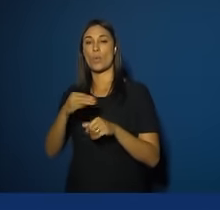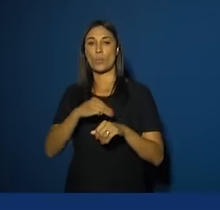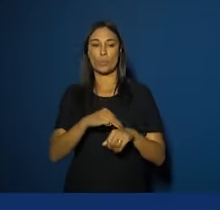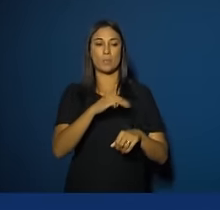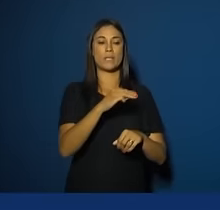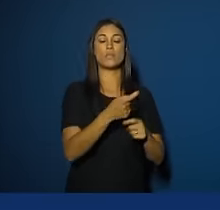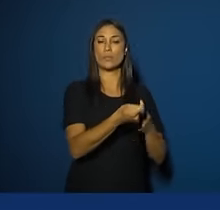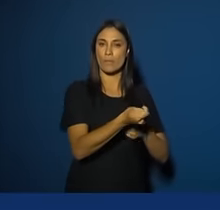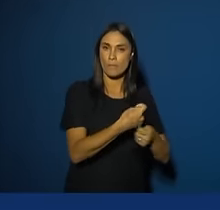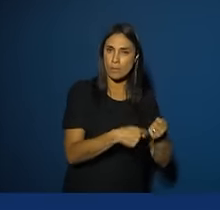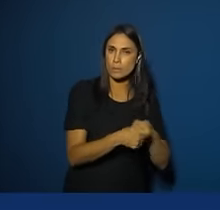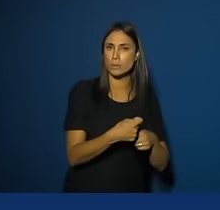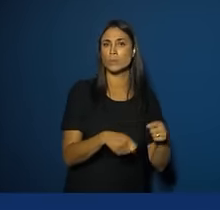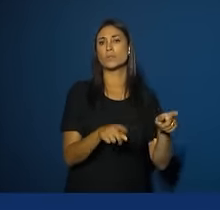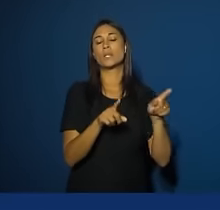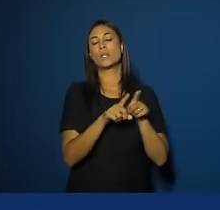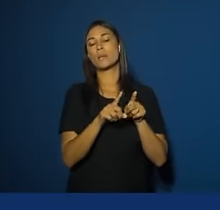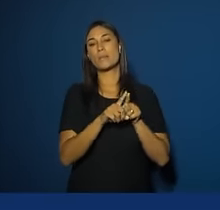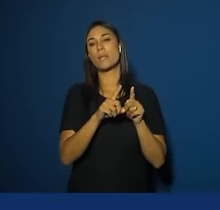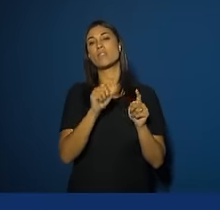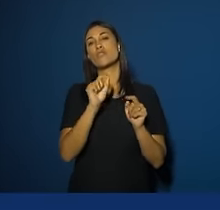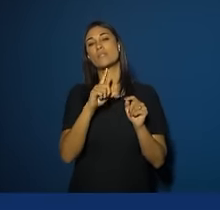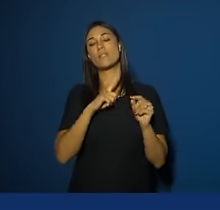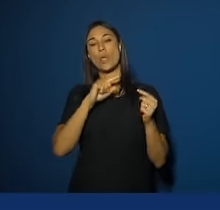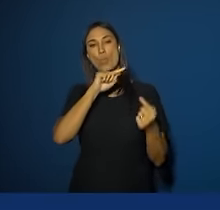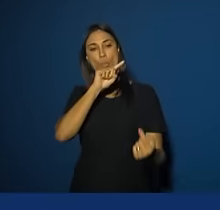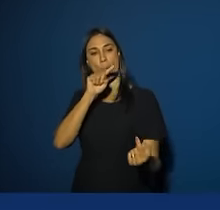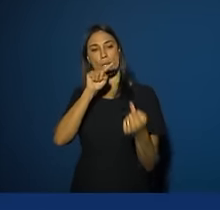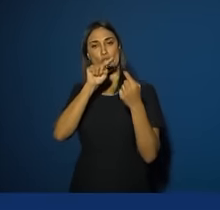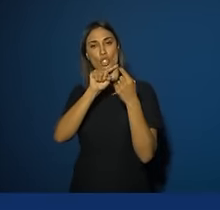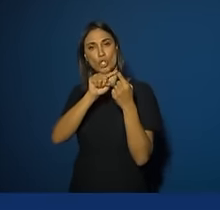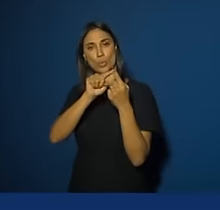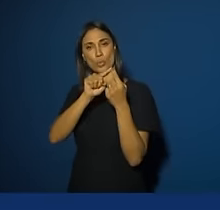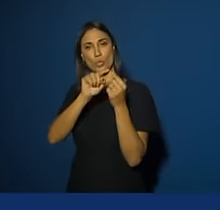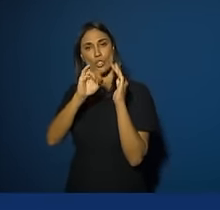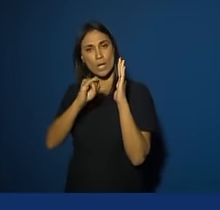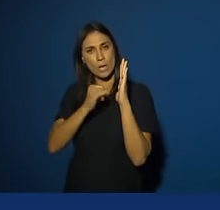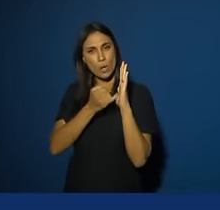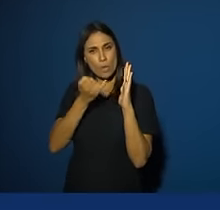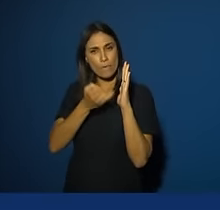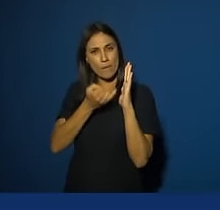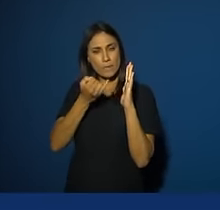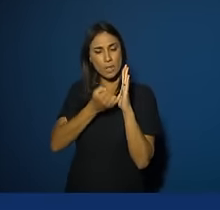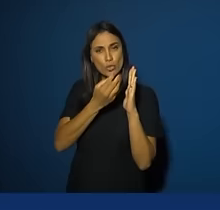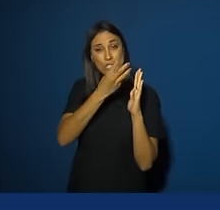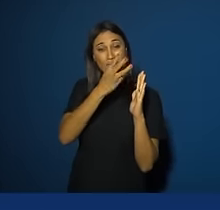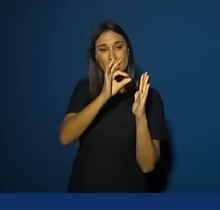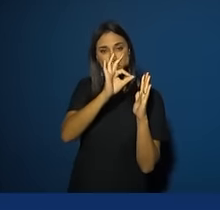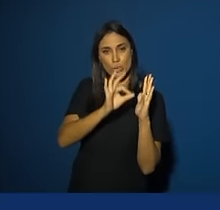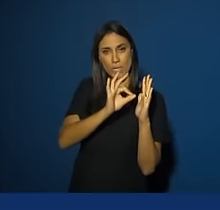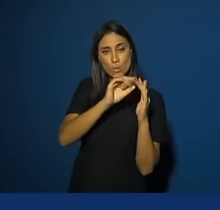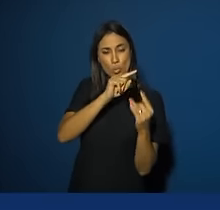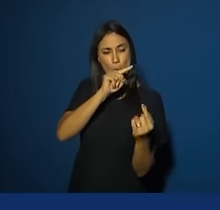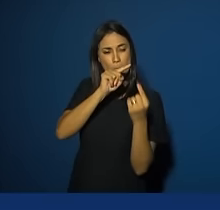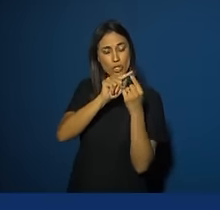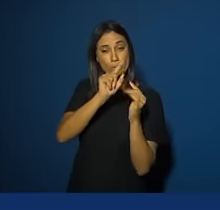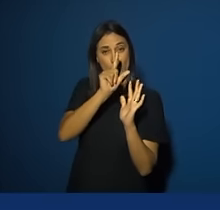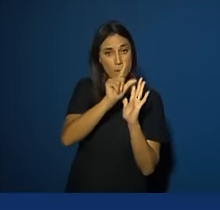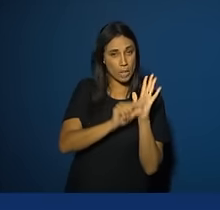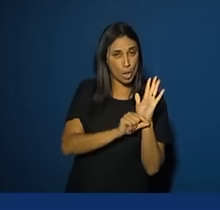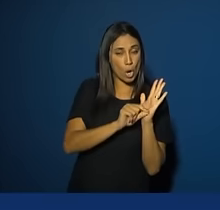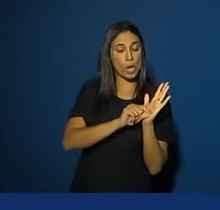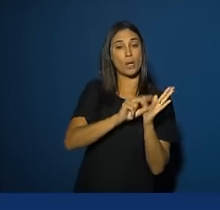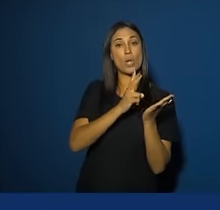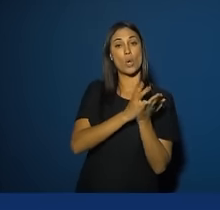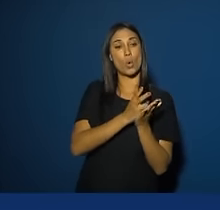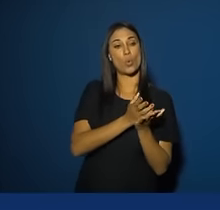fazendo, o CMN também fez muito bem, de você ter uma meta contínua de inflação de 3%, ou seja, com uma meta menor, você